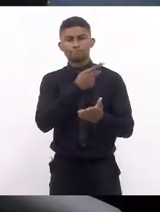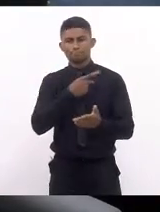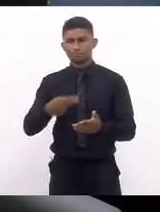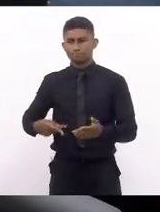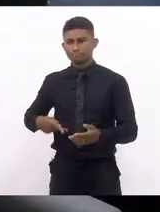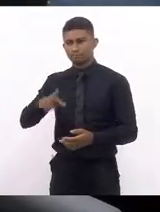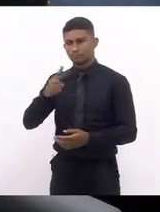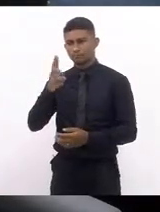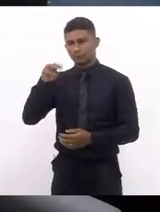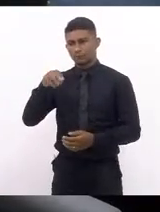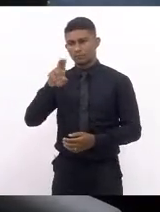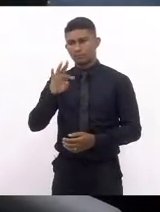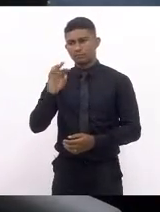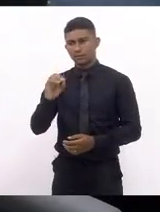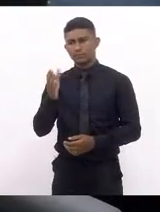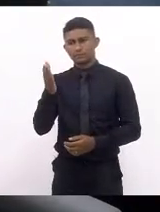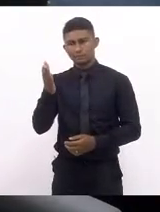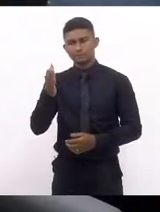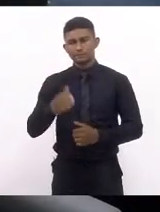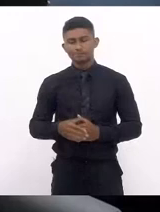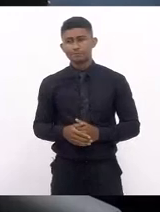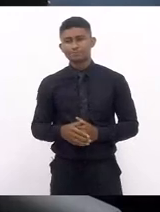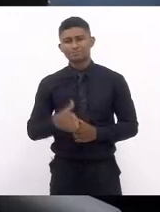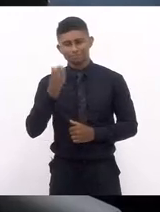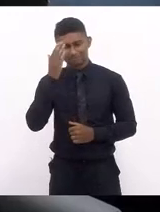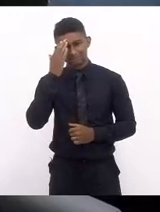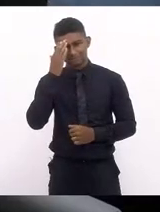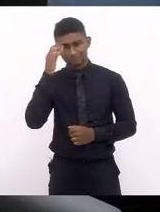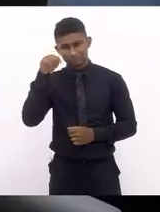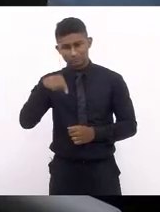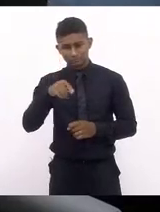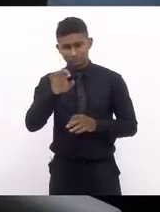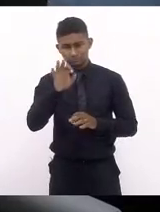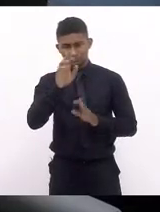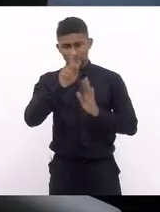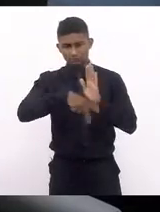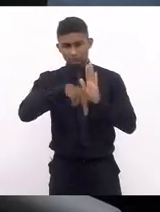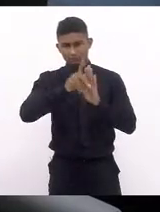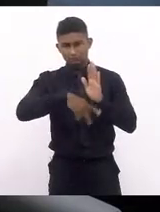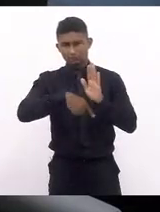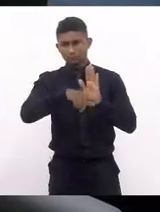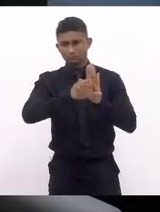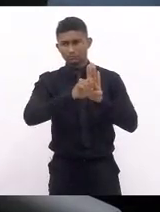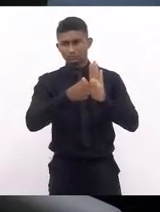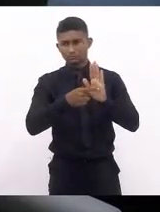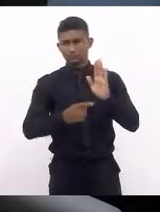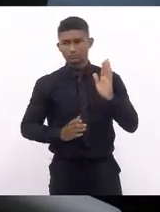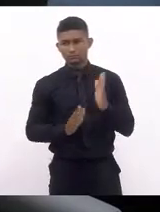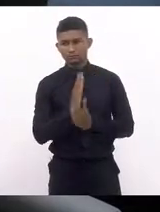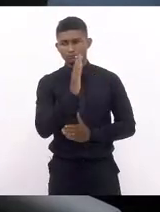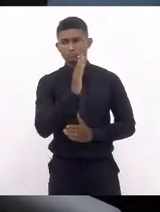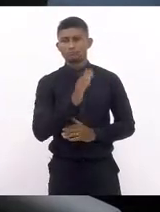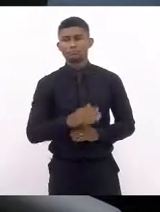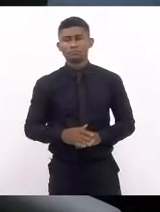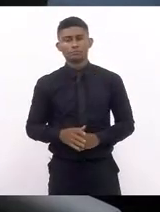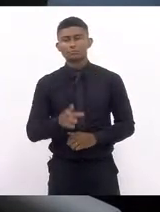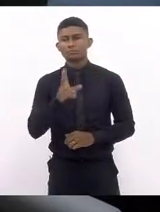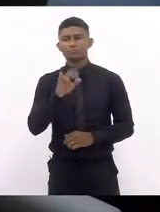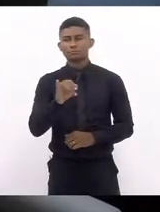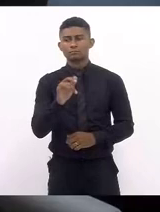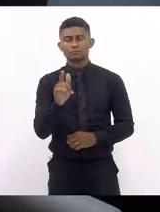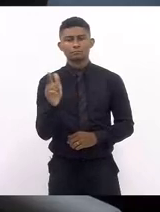tem a noção que este projeto de lei para ser aprovado se não